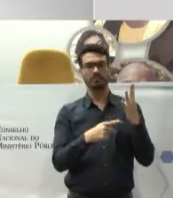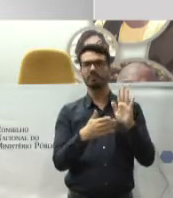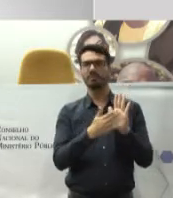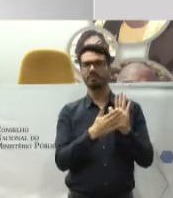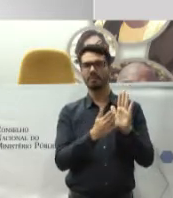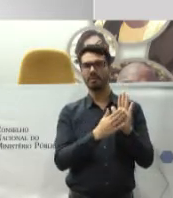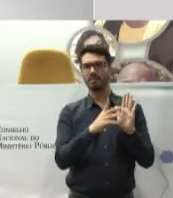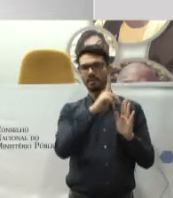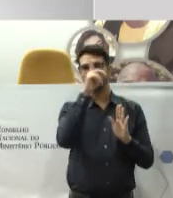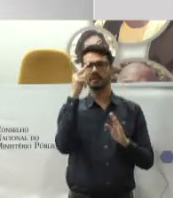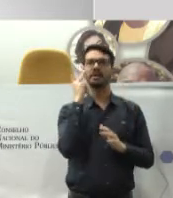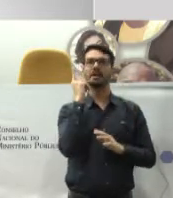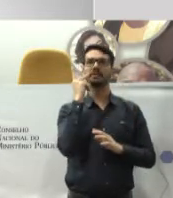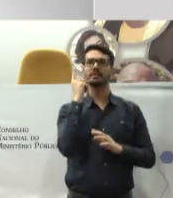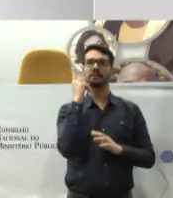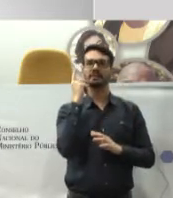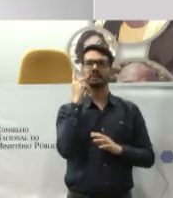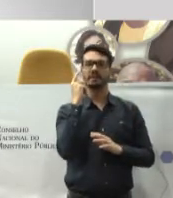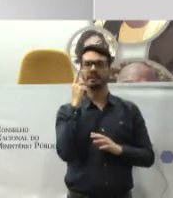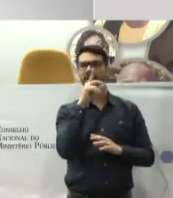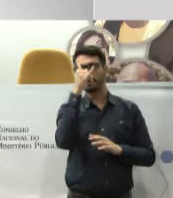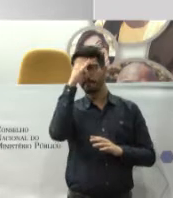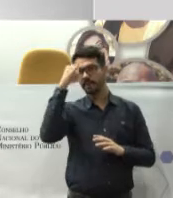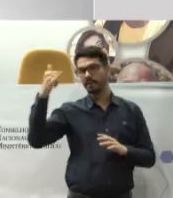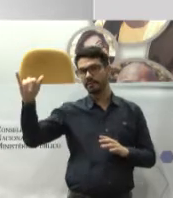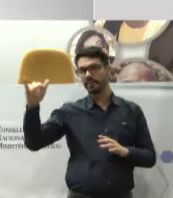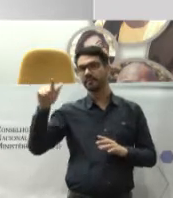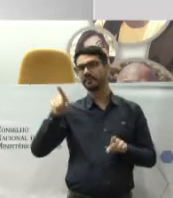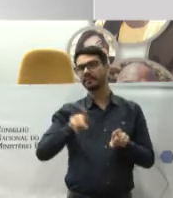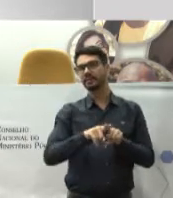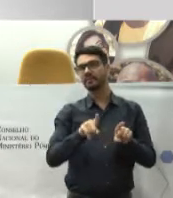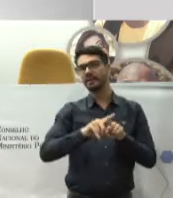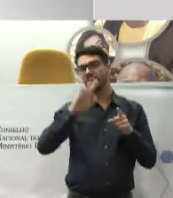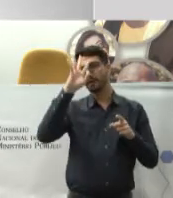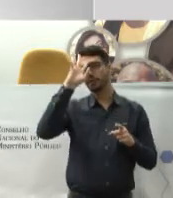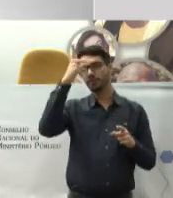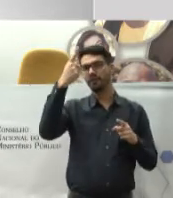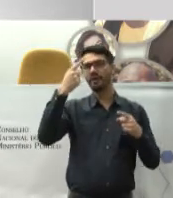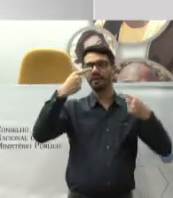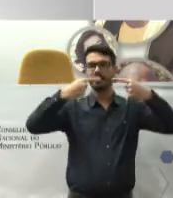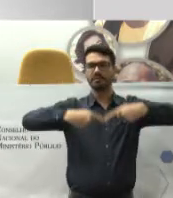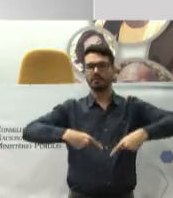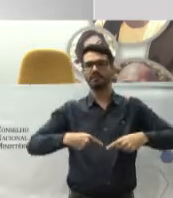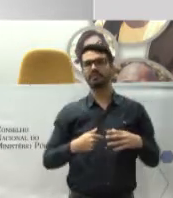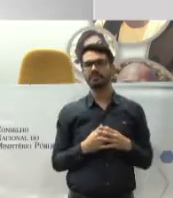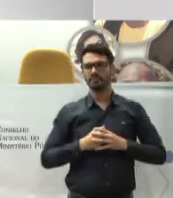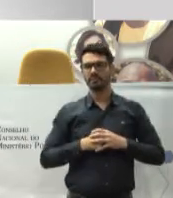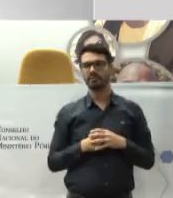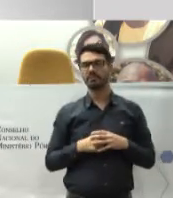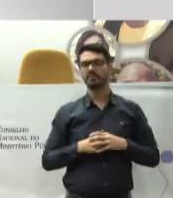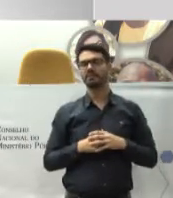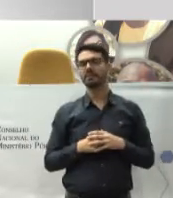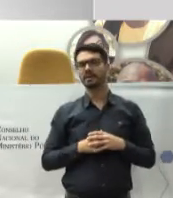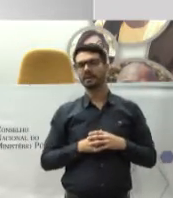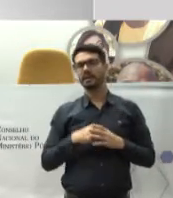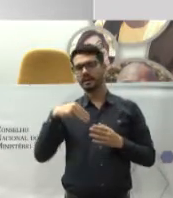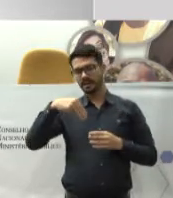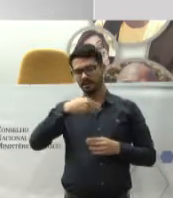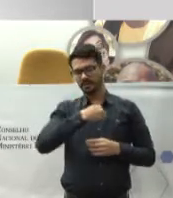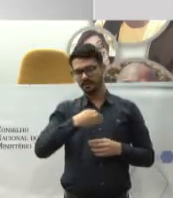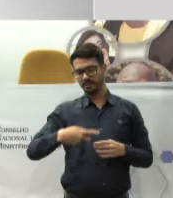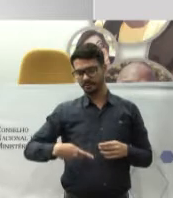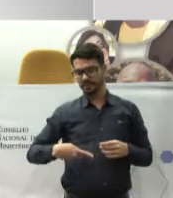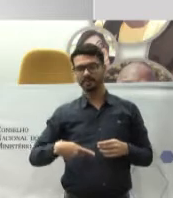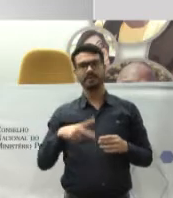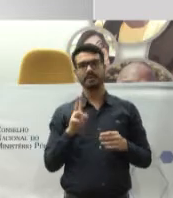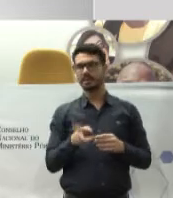iniciativas do Estado do Ceará para essa prevenção e resolução de conflitos. O que eu posso dizer é que o MP ele